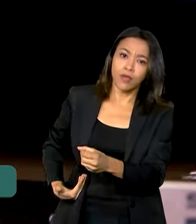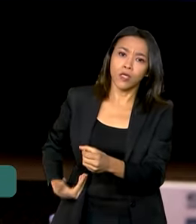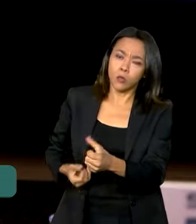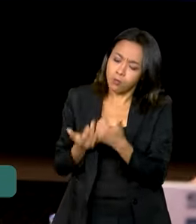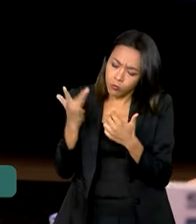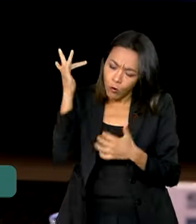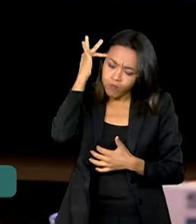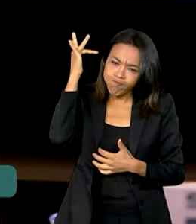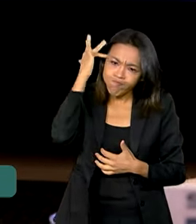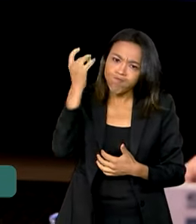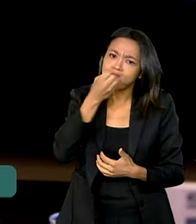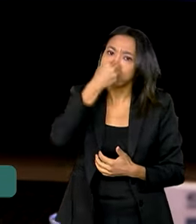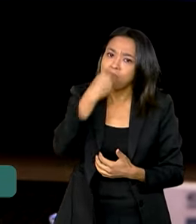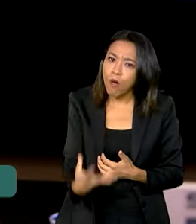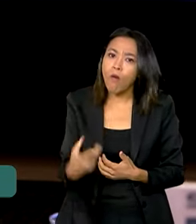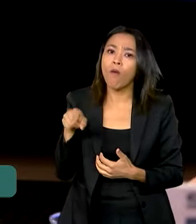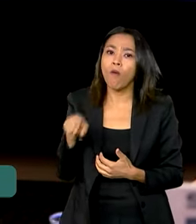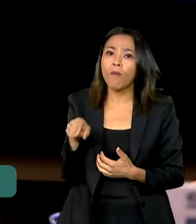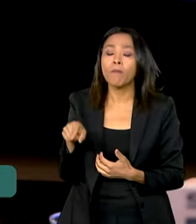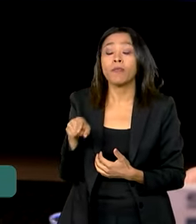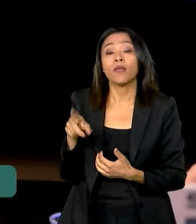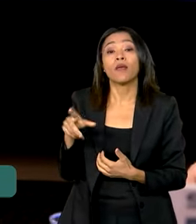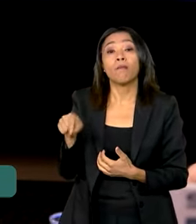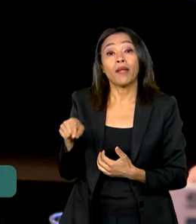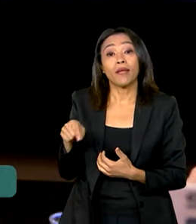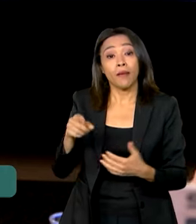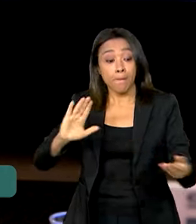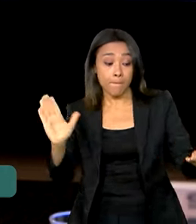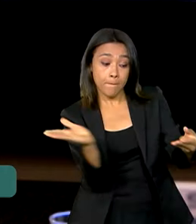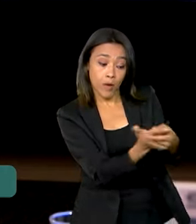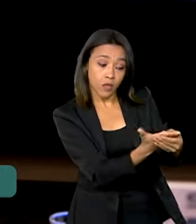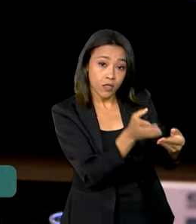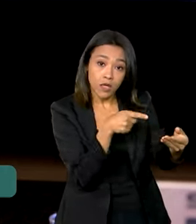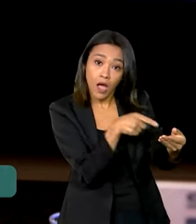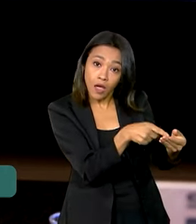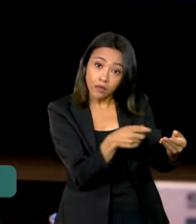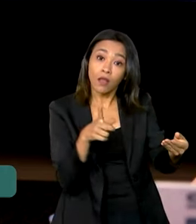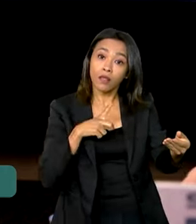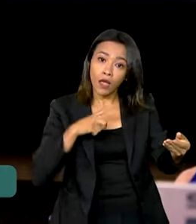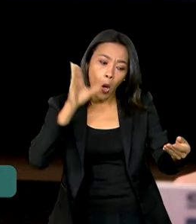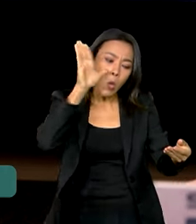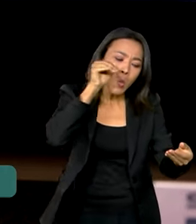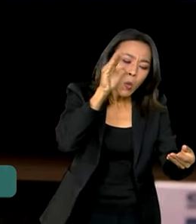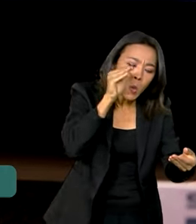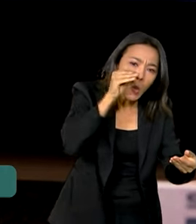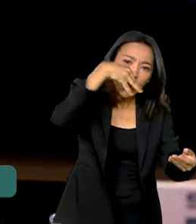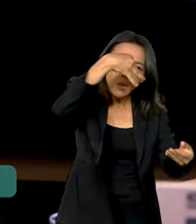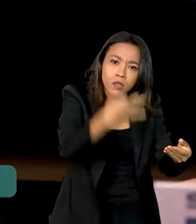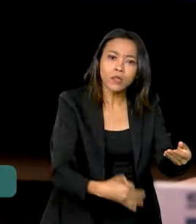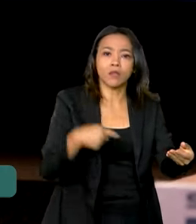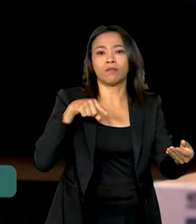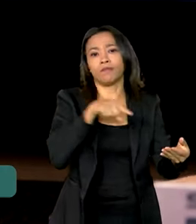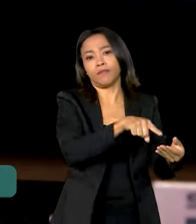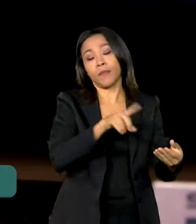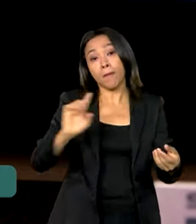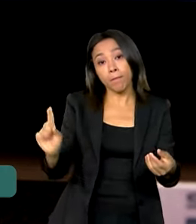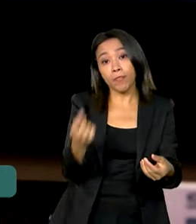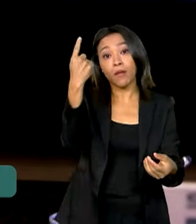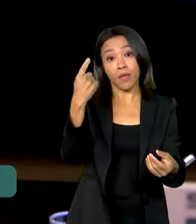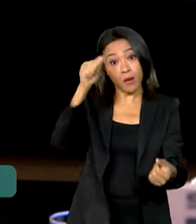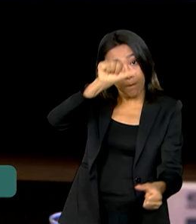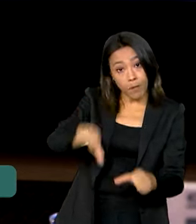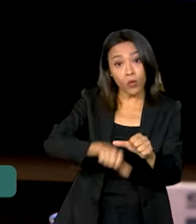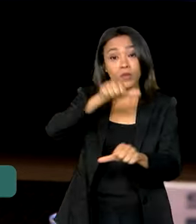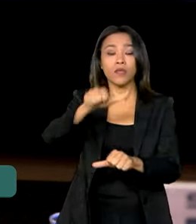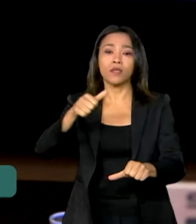desenvolvidos comunicados para que esses processos tenham a devida apuração é uma primeira mudança que nós estamos